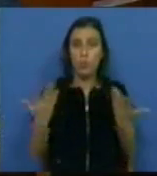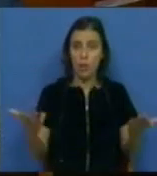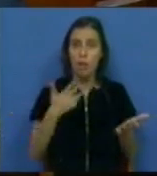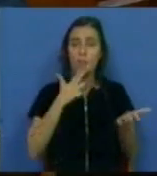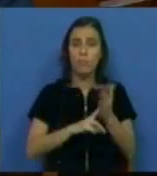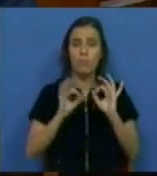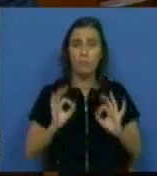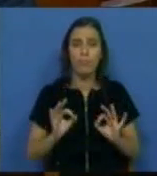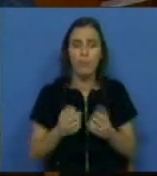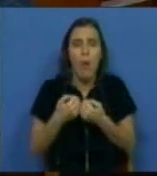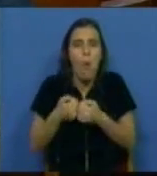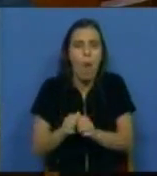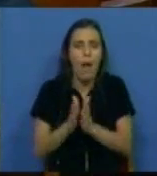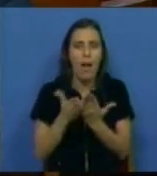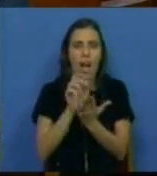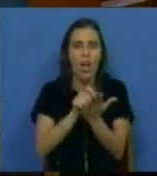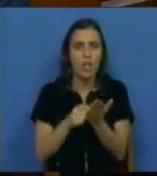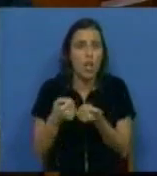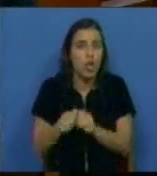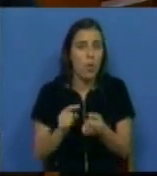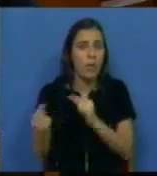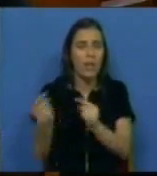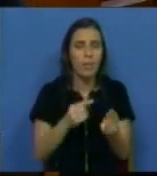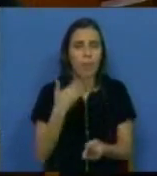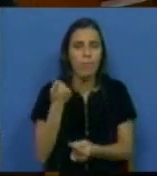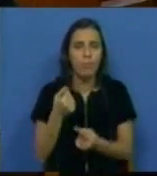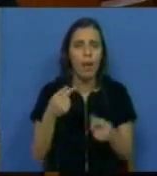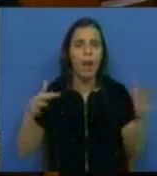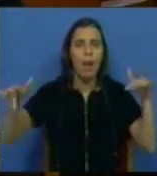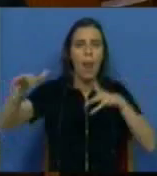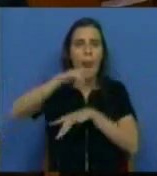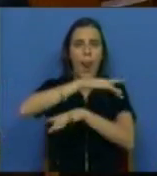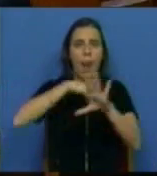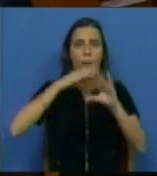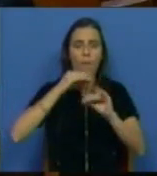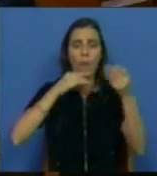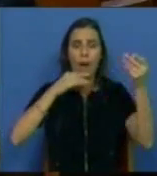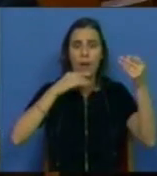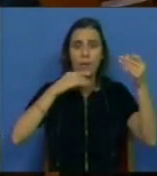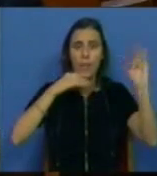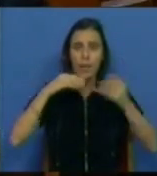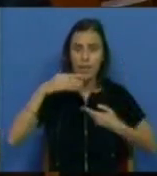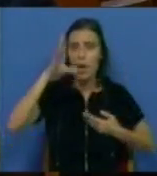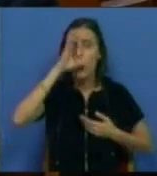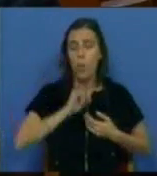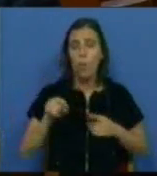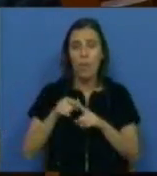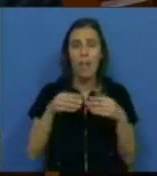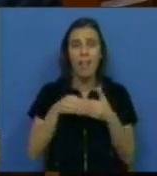Há realmente uma agenda escondida neste debate. Ela pairou nas conversas entre o Governo e o PSD e Pedro Passos